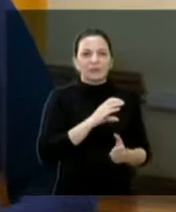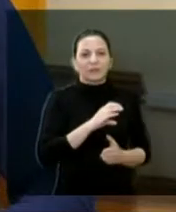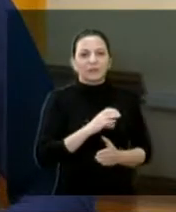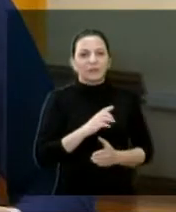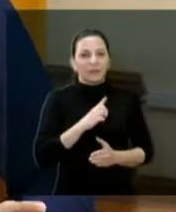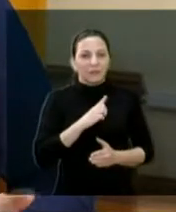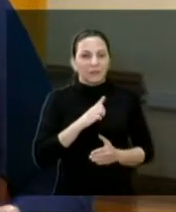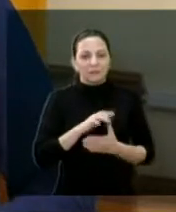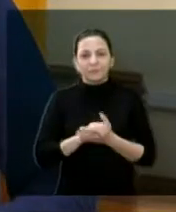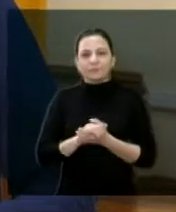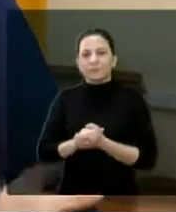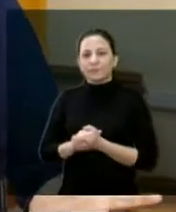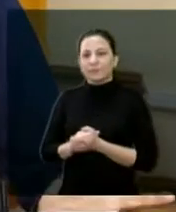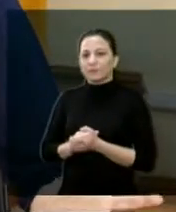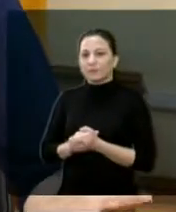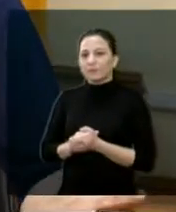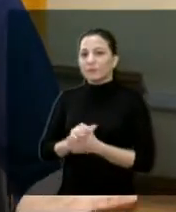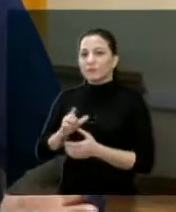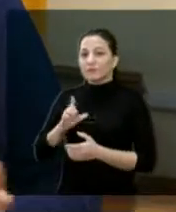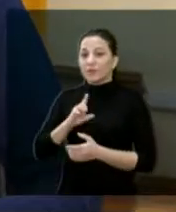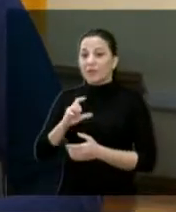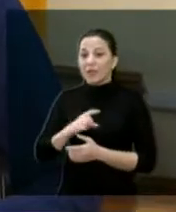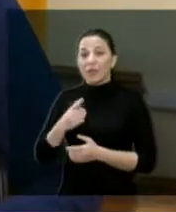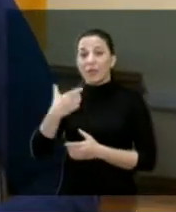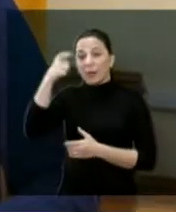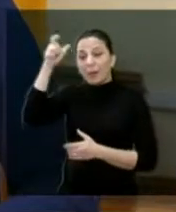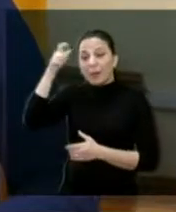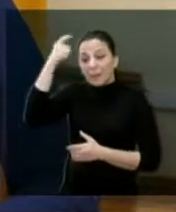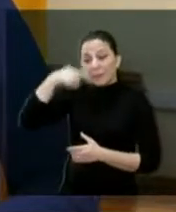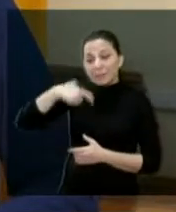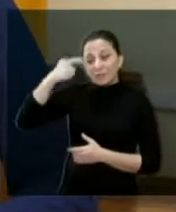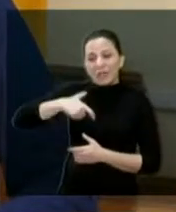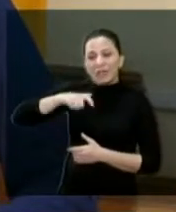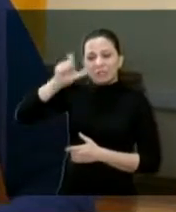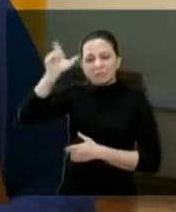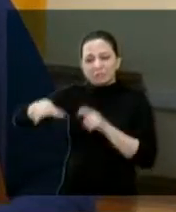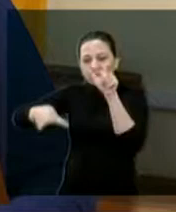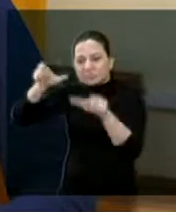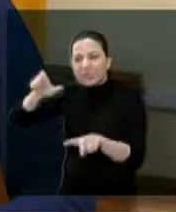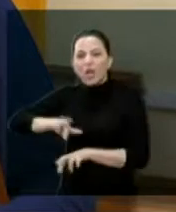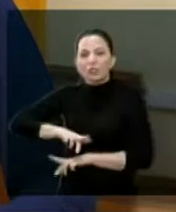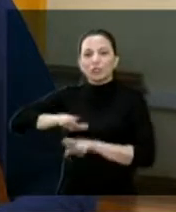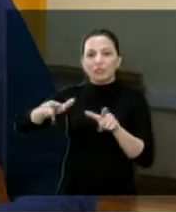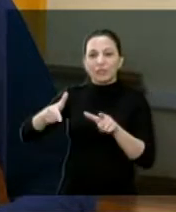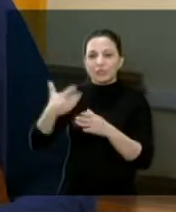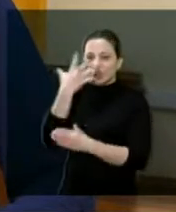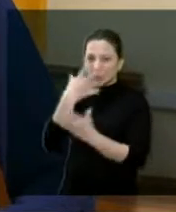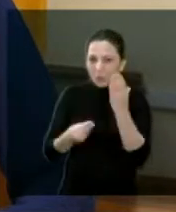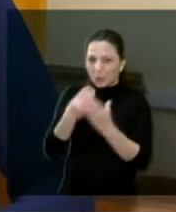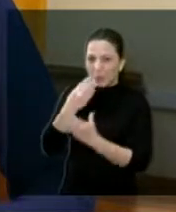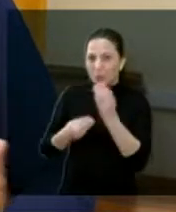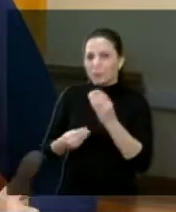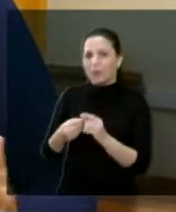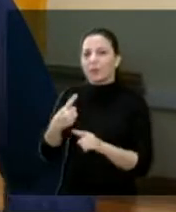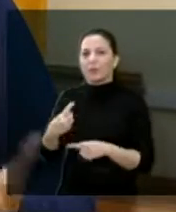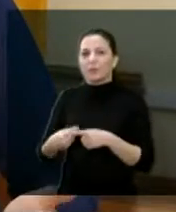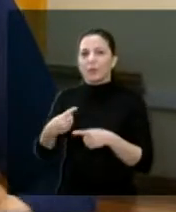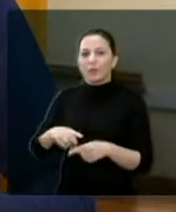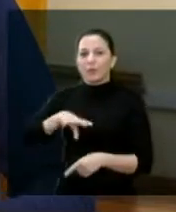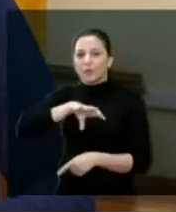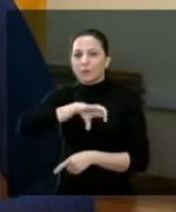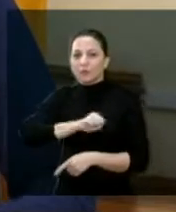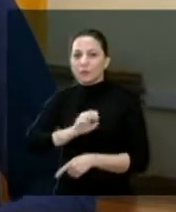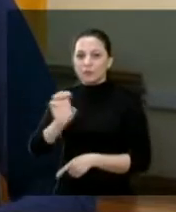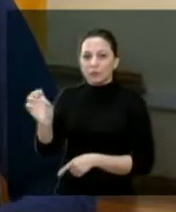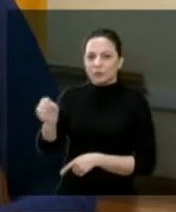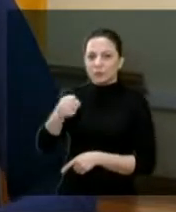quem lembra da Caneca de Ouro, lembra do Alemão. Ah, verdade. O Alemão a gente fazia. Fiz por quê? Porque todo mundo gostava de chopps,